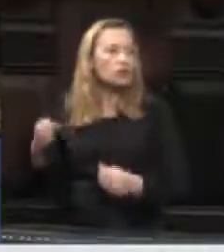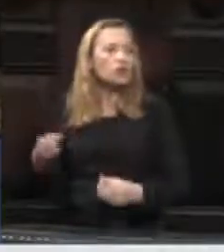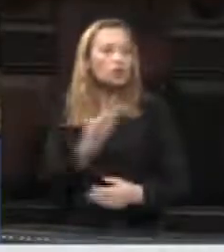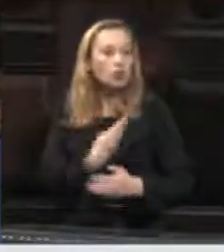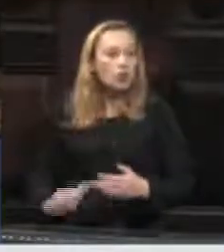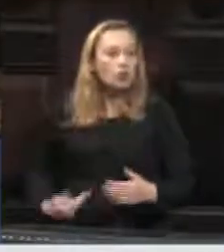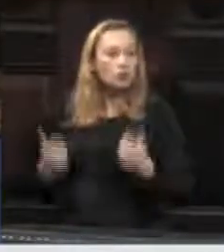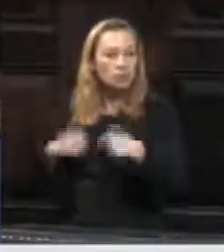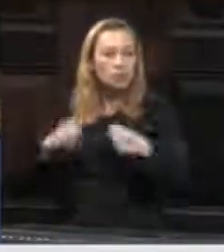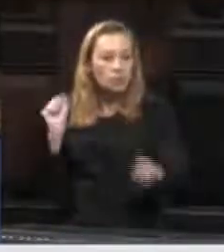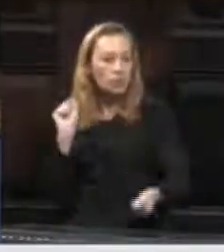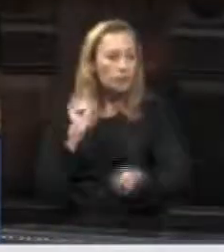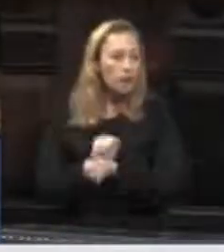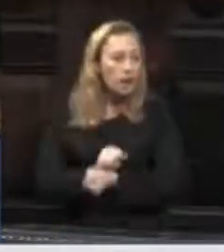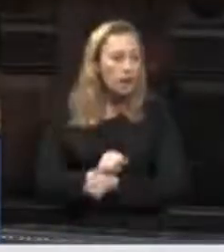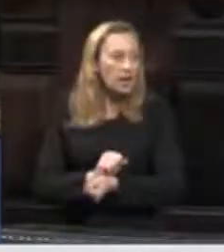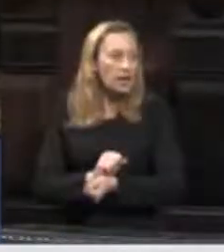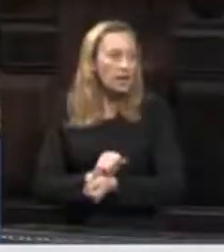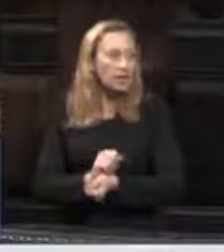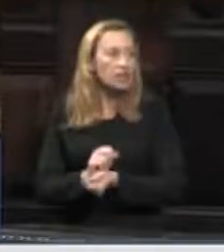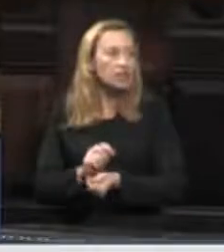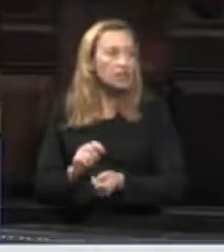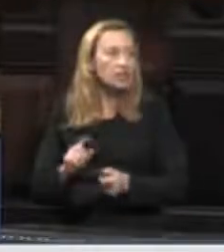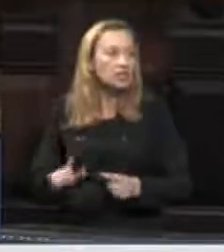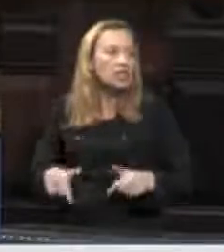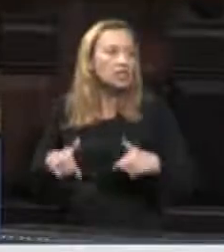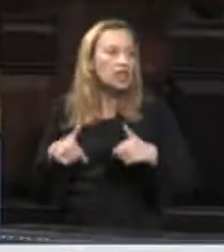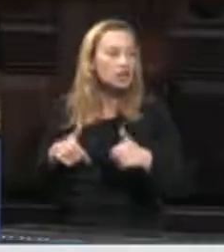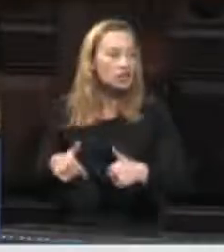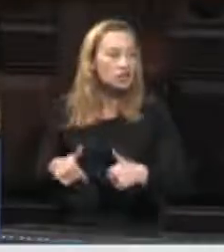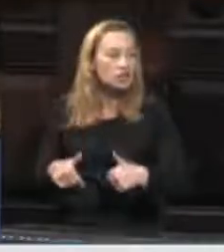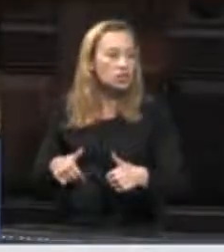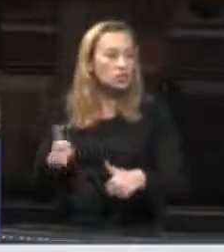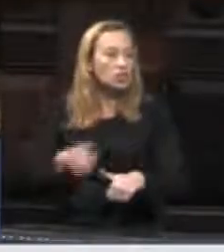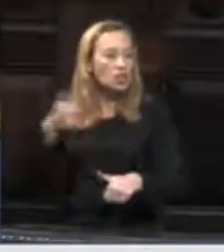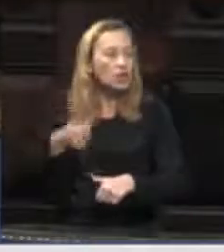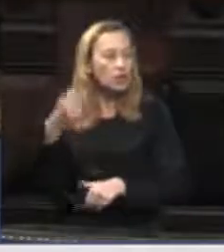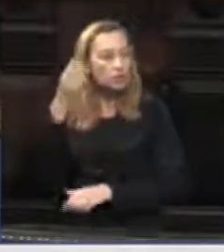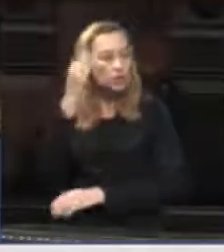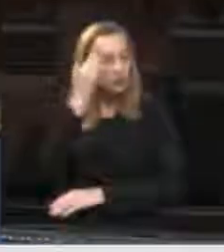recuar, negociar e chegarmos minimamente a um percentual de consenso. Era isso, presidente.